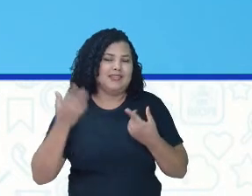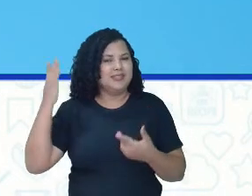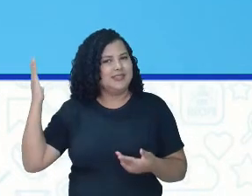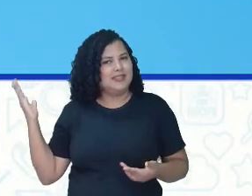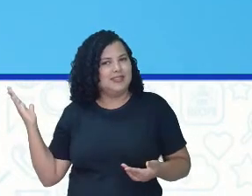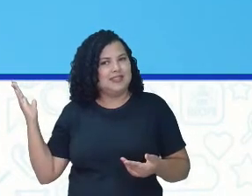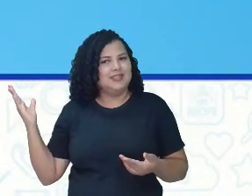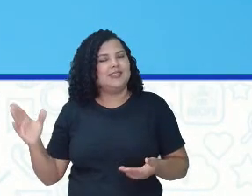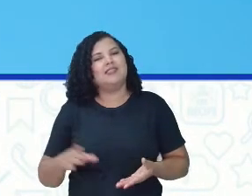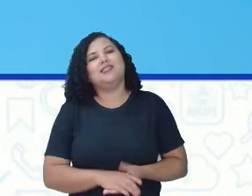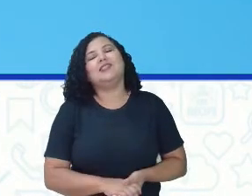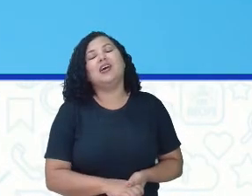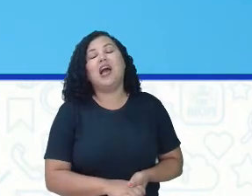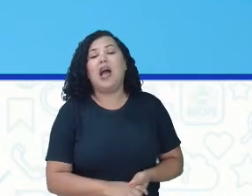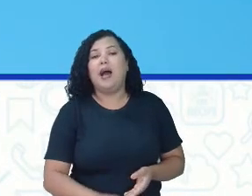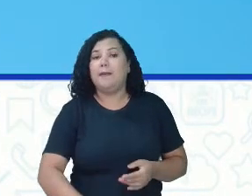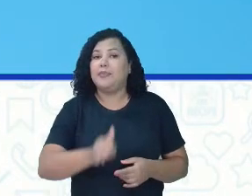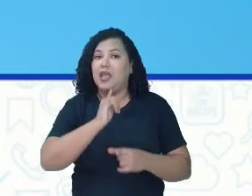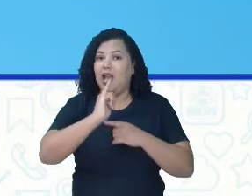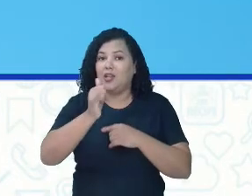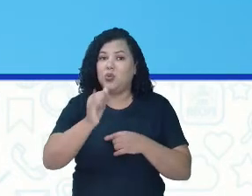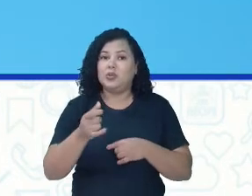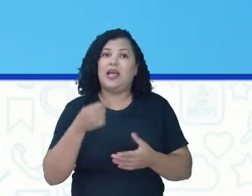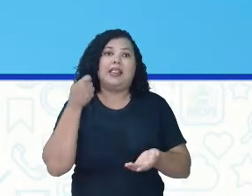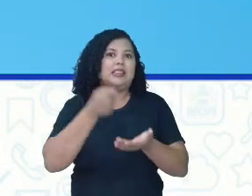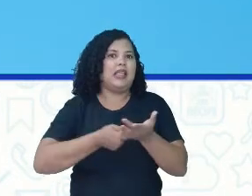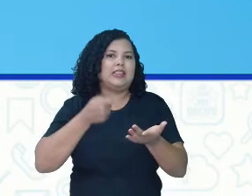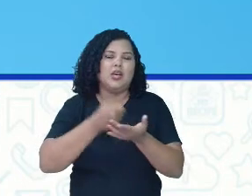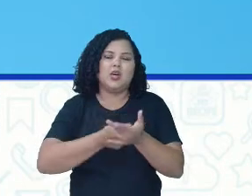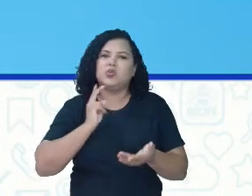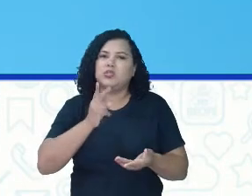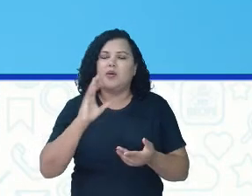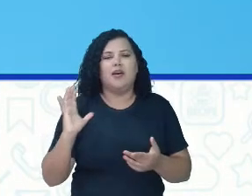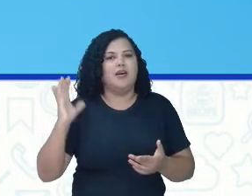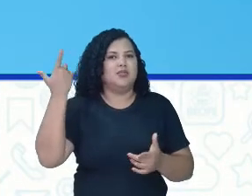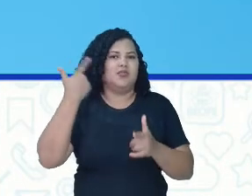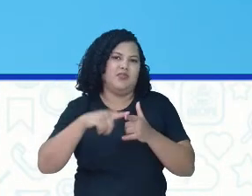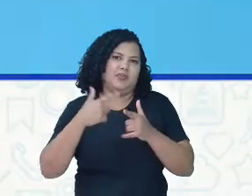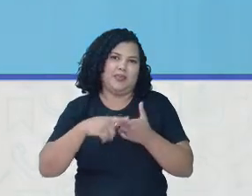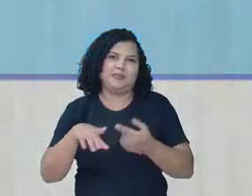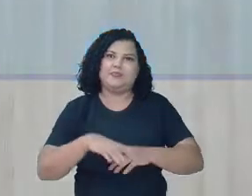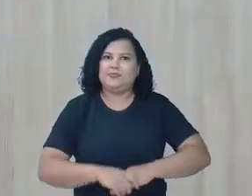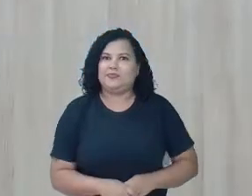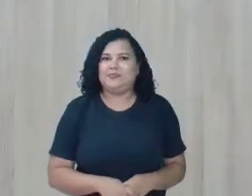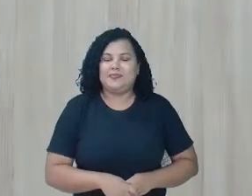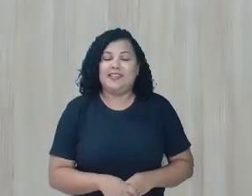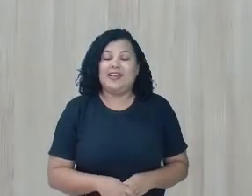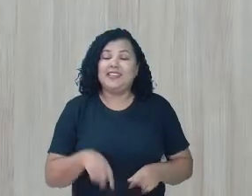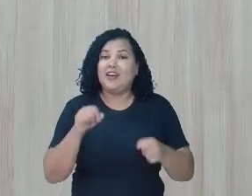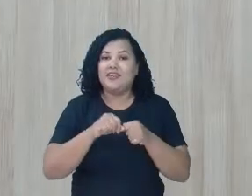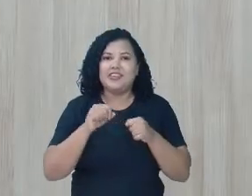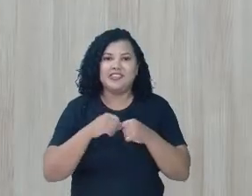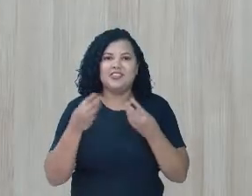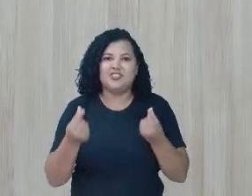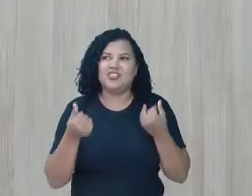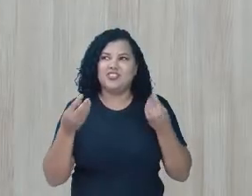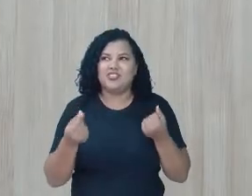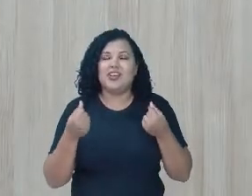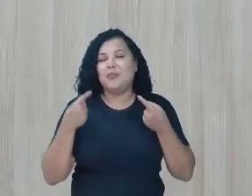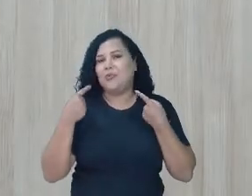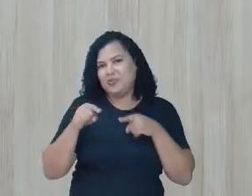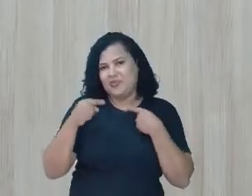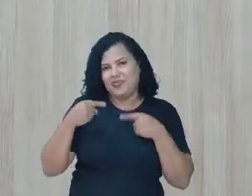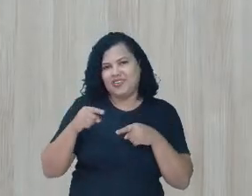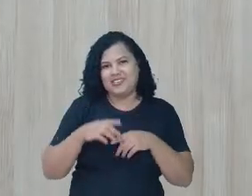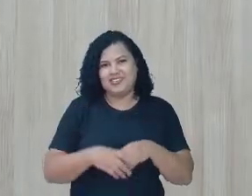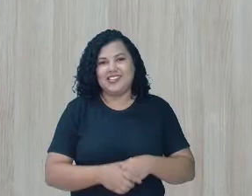caso especificamente, o narrador está tentando o tempo todo achar uma solução, né? E ele está fazendo isso de forma muito mais irônica. A